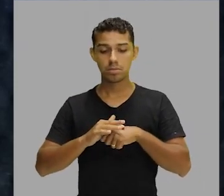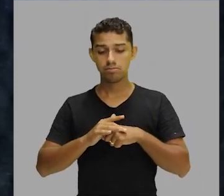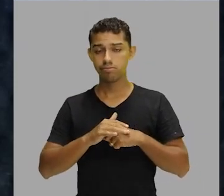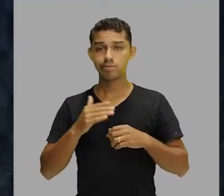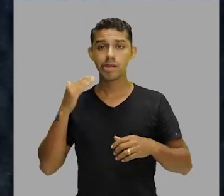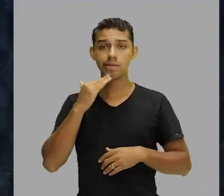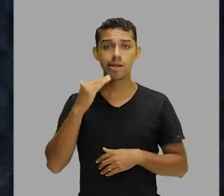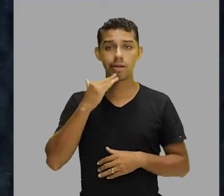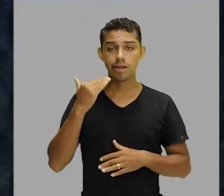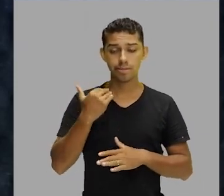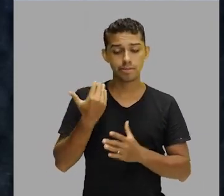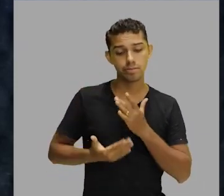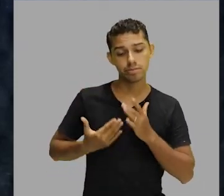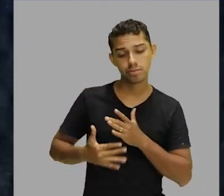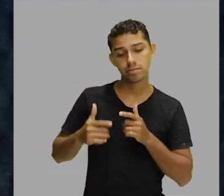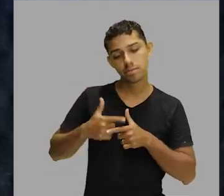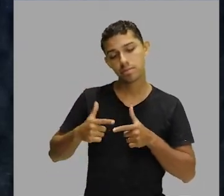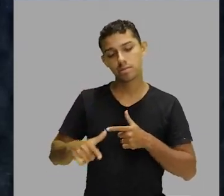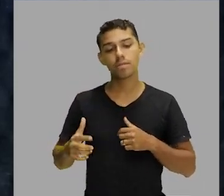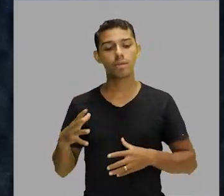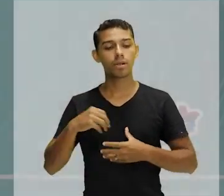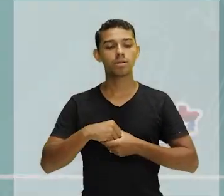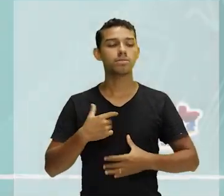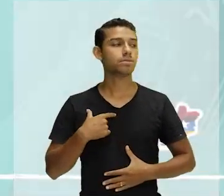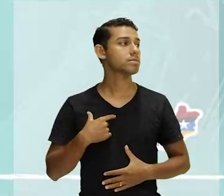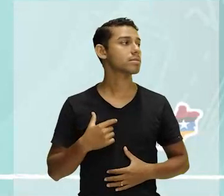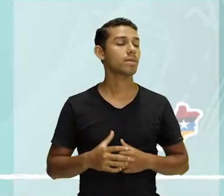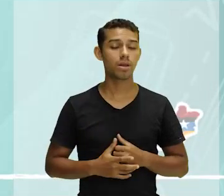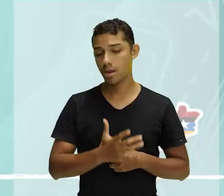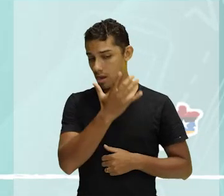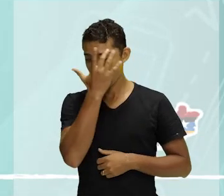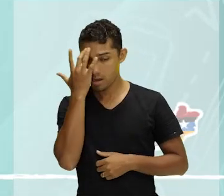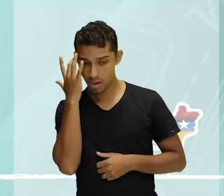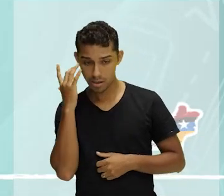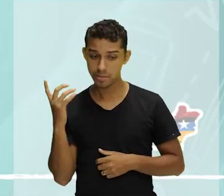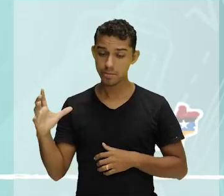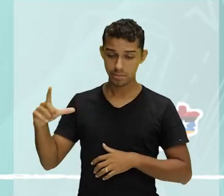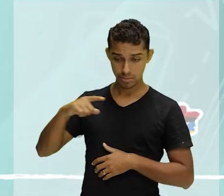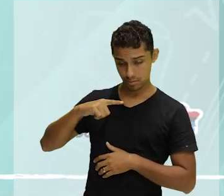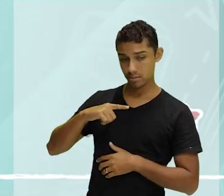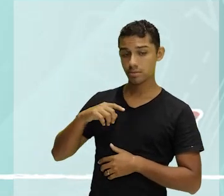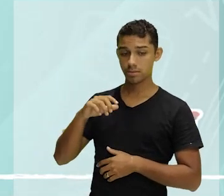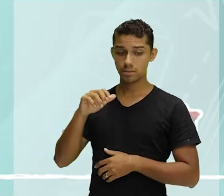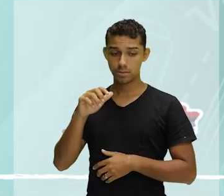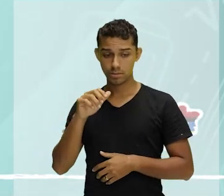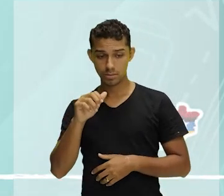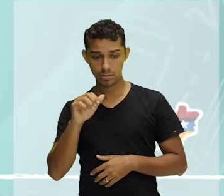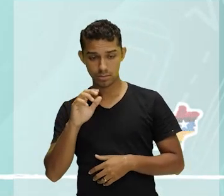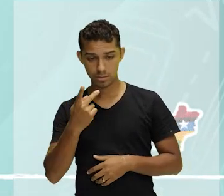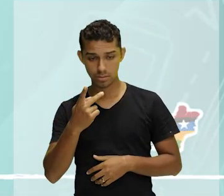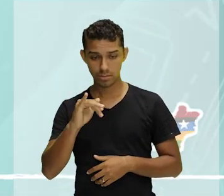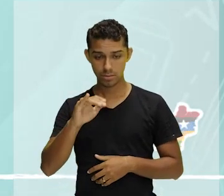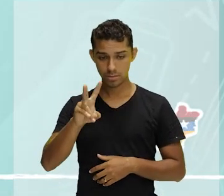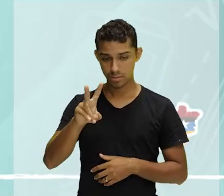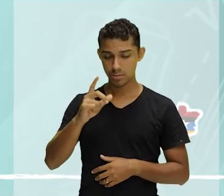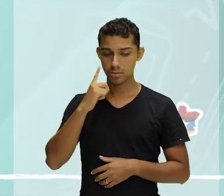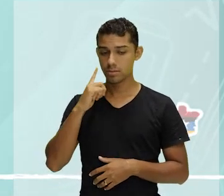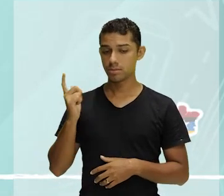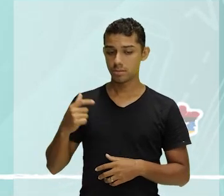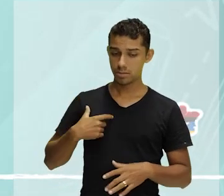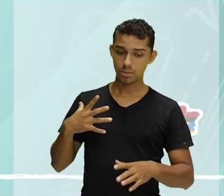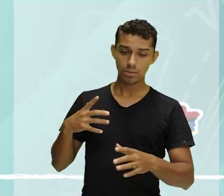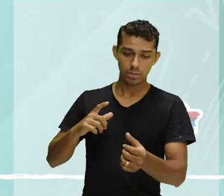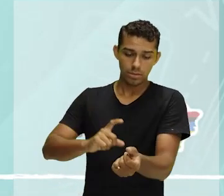humano, ok? Então, nas pessoas portadoras de HIV, o vírus ele pode ser encontrado